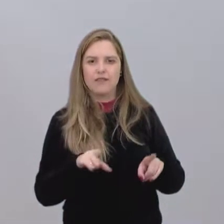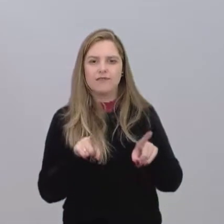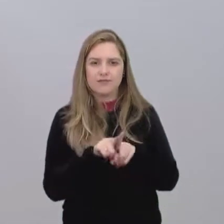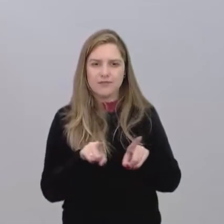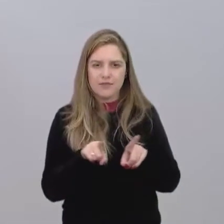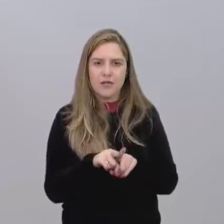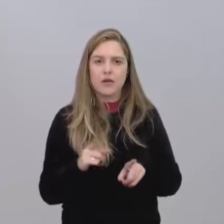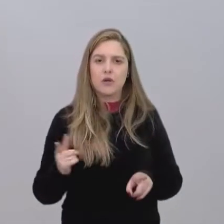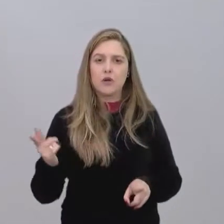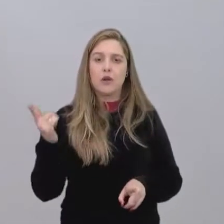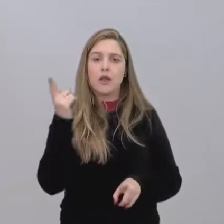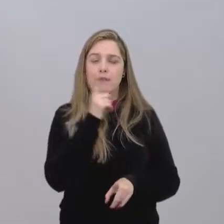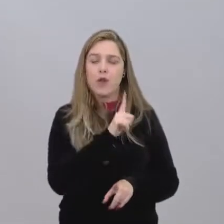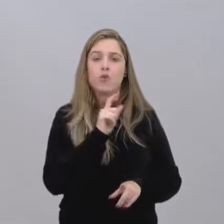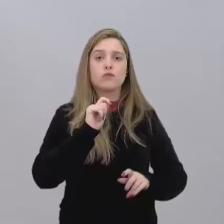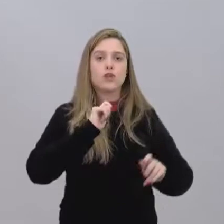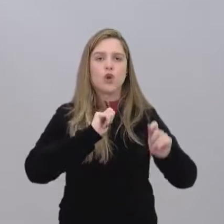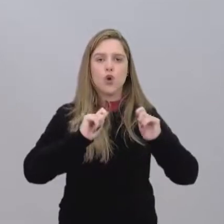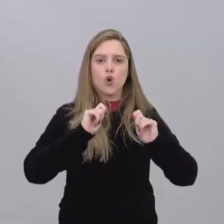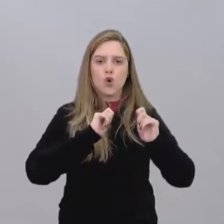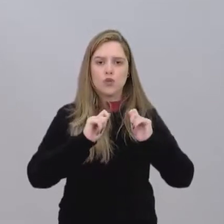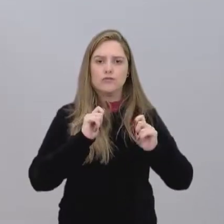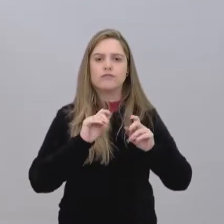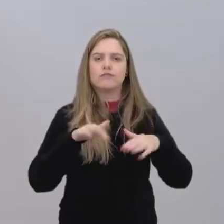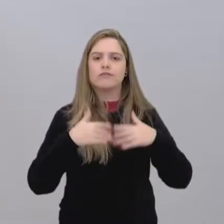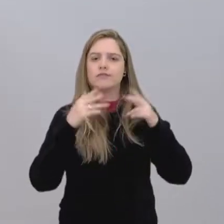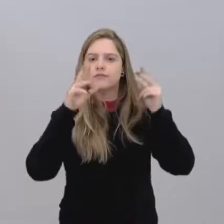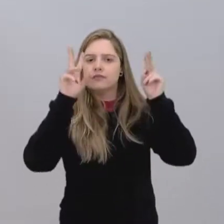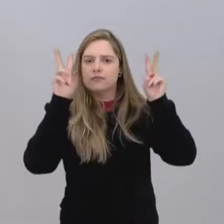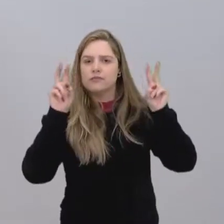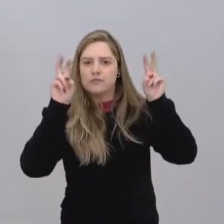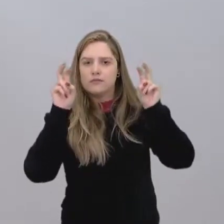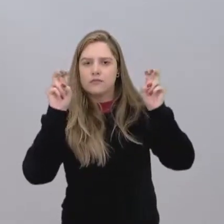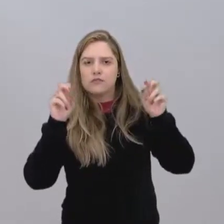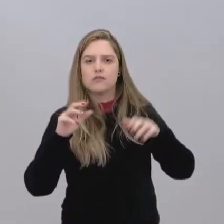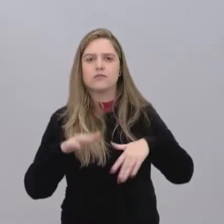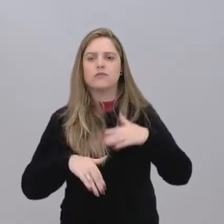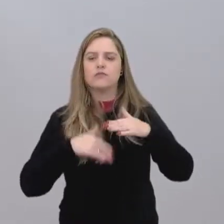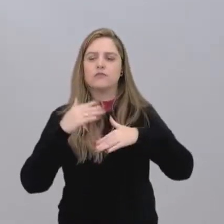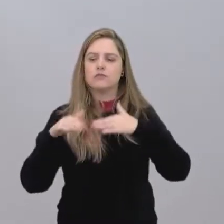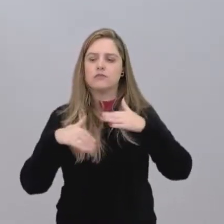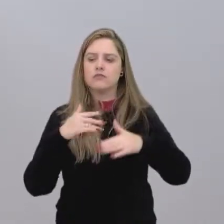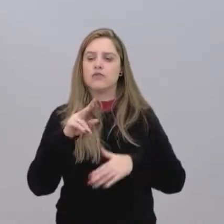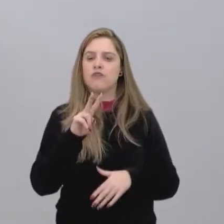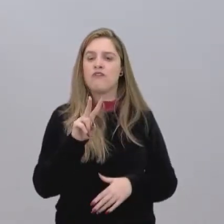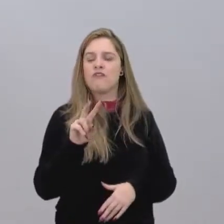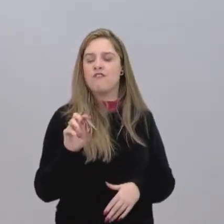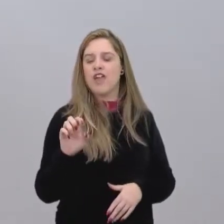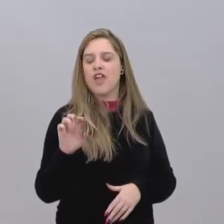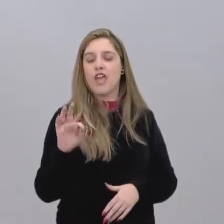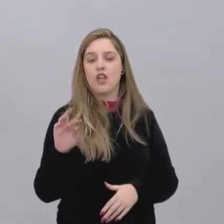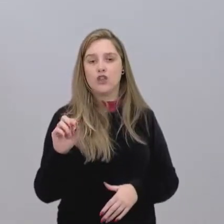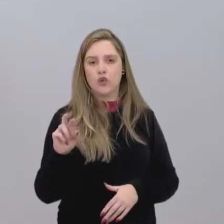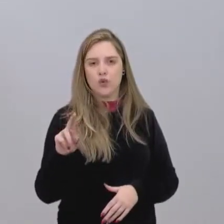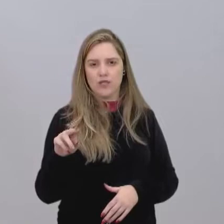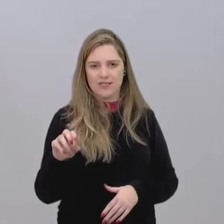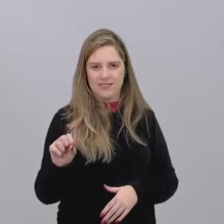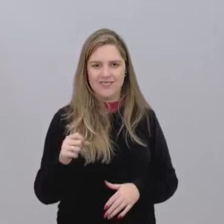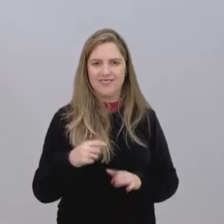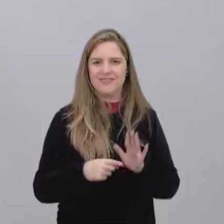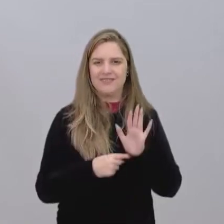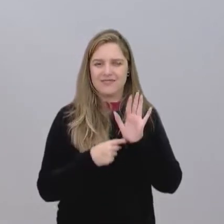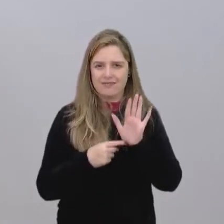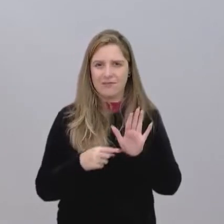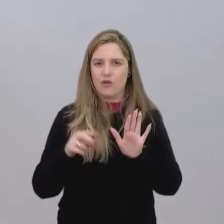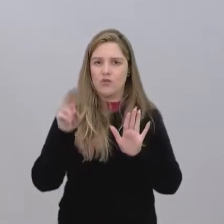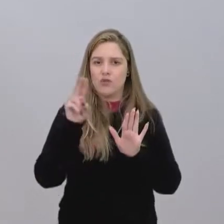para conseguir controlar a questão aí dos vetores, né? Então, a questão aí dos mosquitos. Então, muitas vezes se